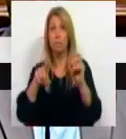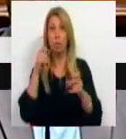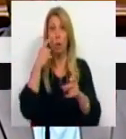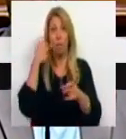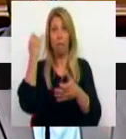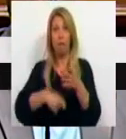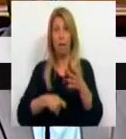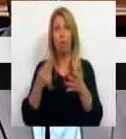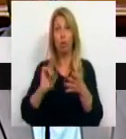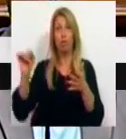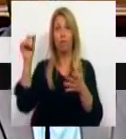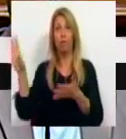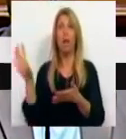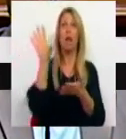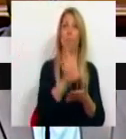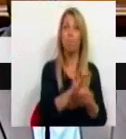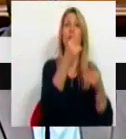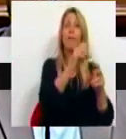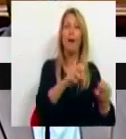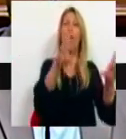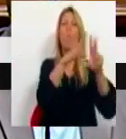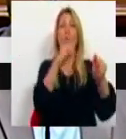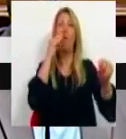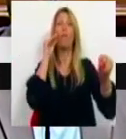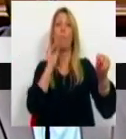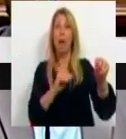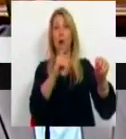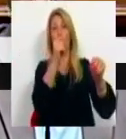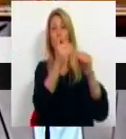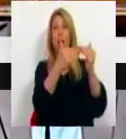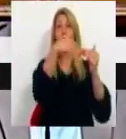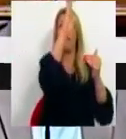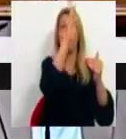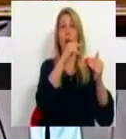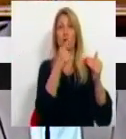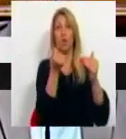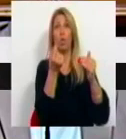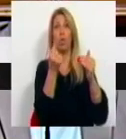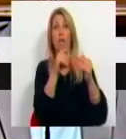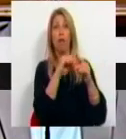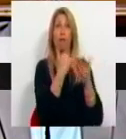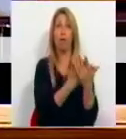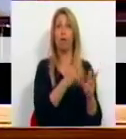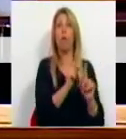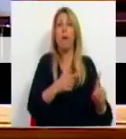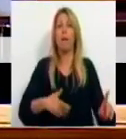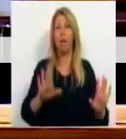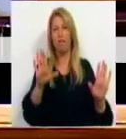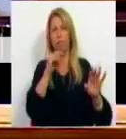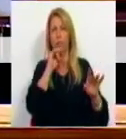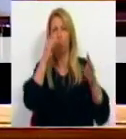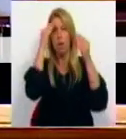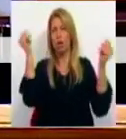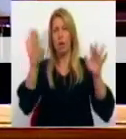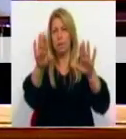ainda têm no novo banco, muito superior ao dinheiro injetado no BANIF, e portanto acho que podemos esquecer esse assunto. E portanto, recapitalizar a Caixa